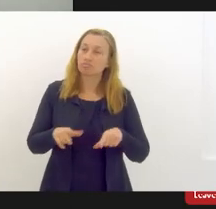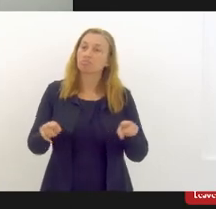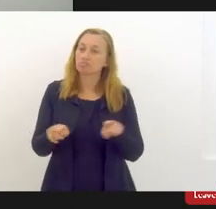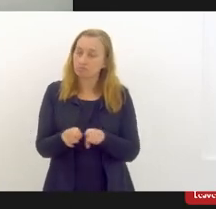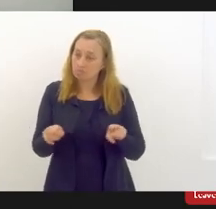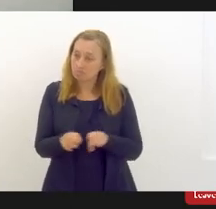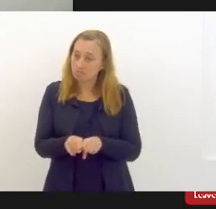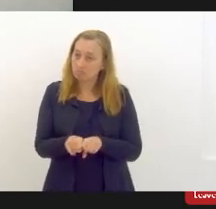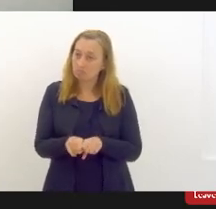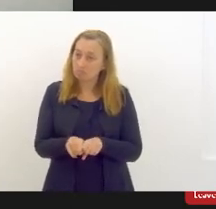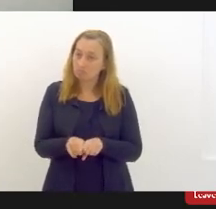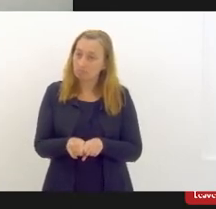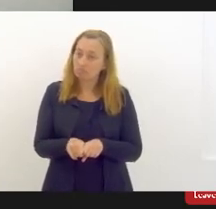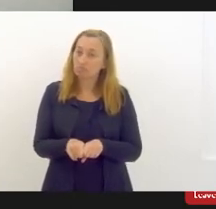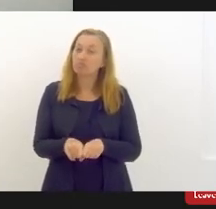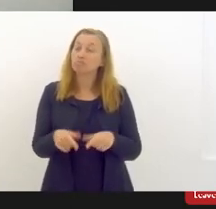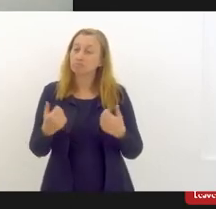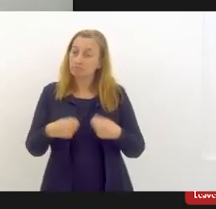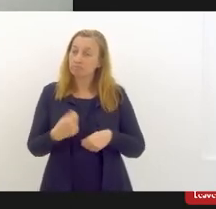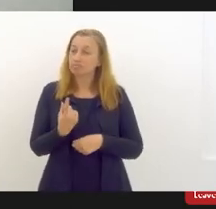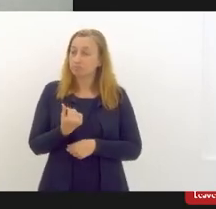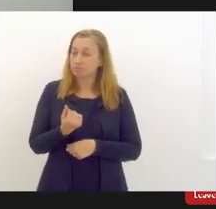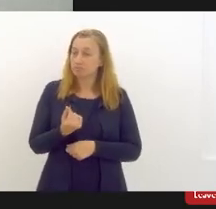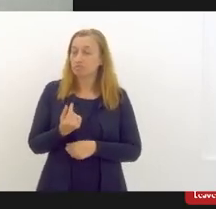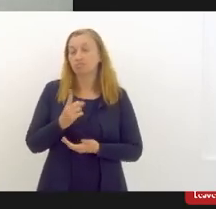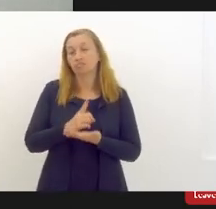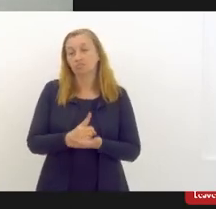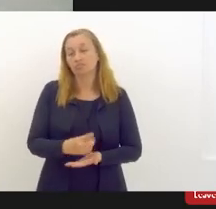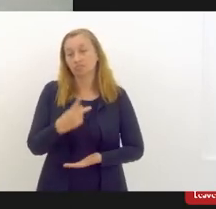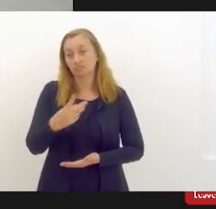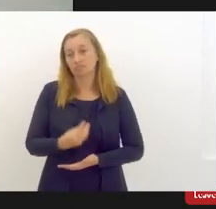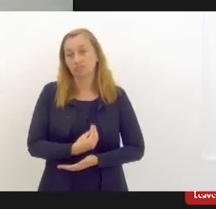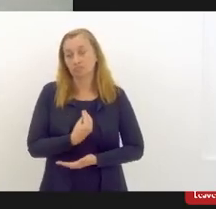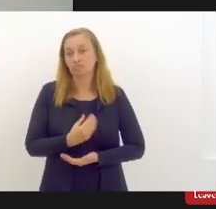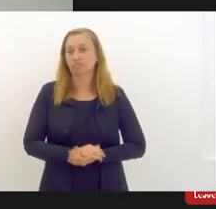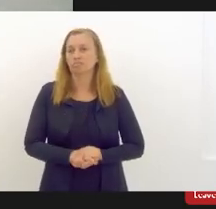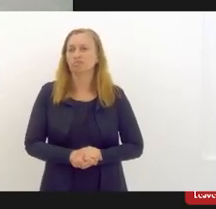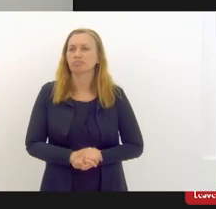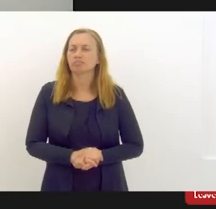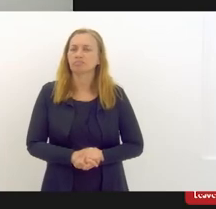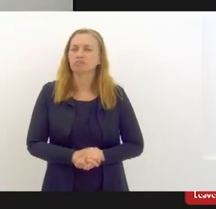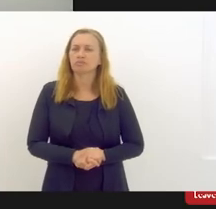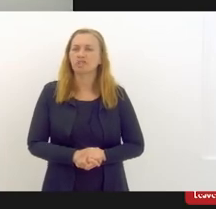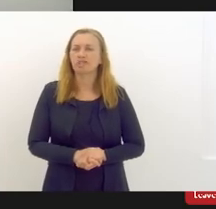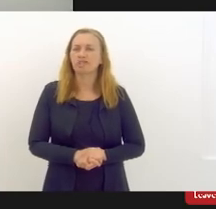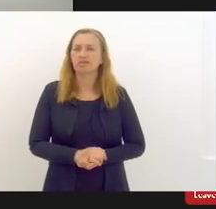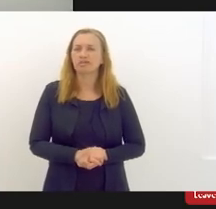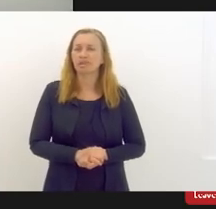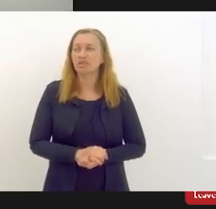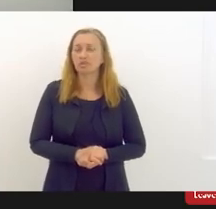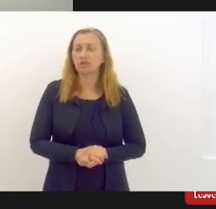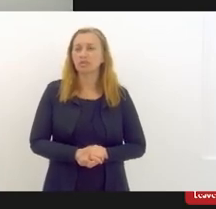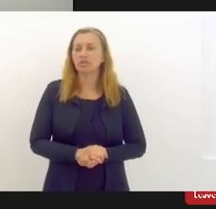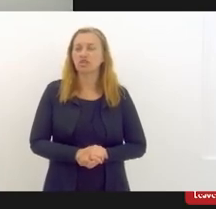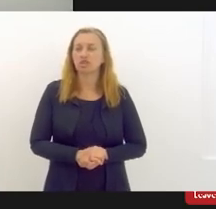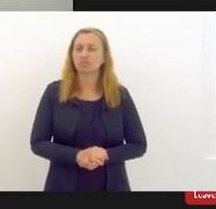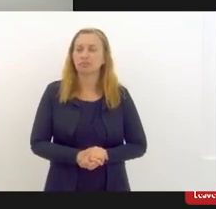elas trabalham, e o trabalho dela precisa ser valorizado. Uma outra preocupação, também colocada pelo